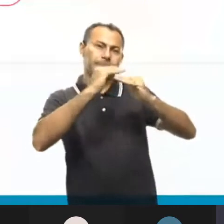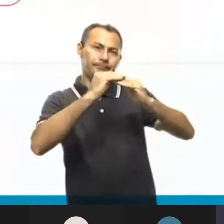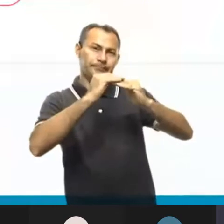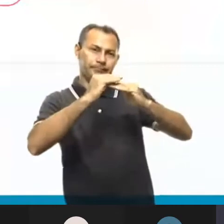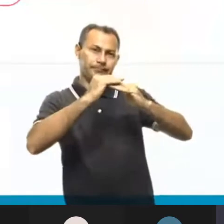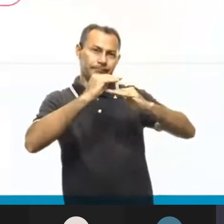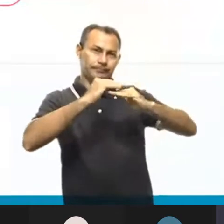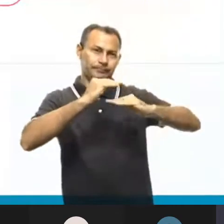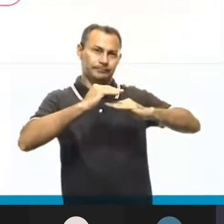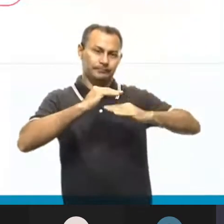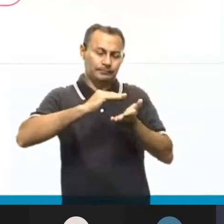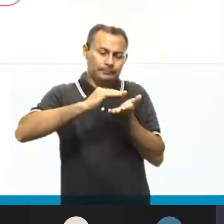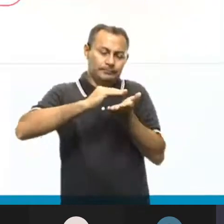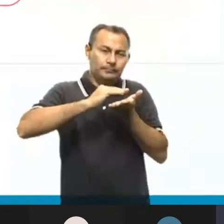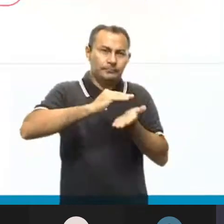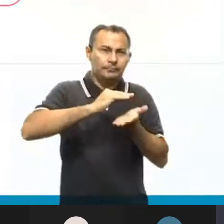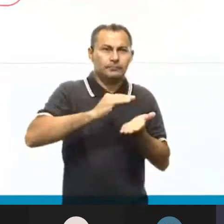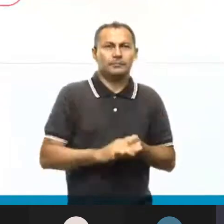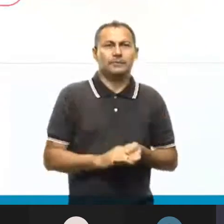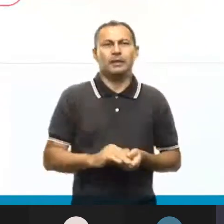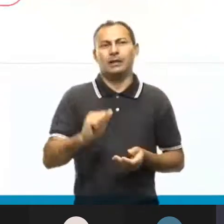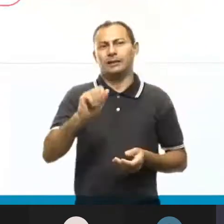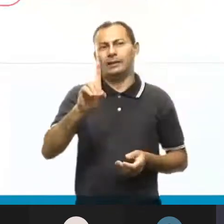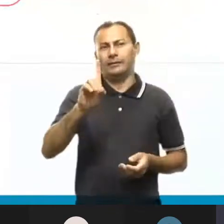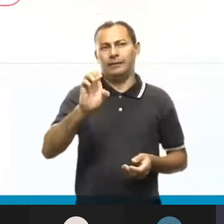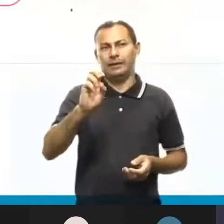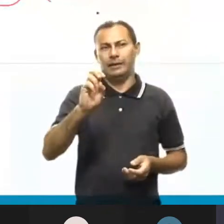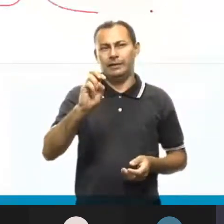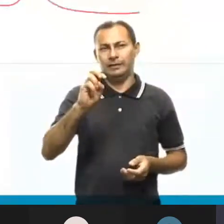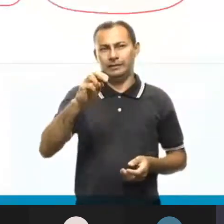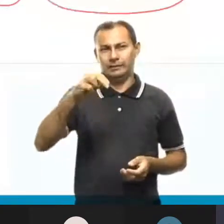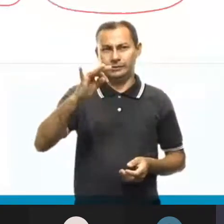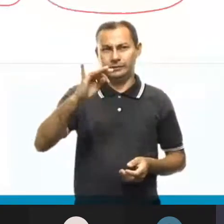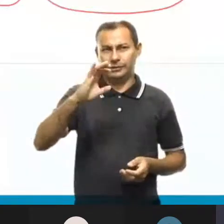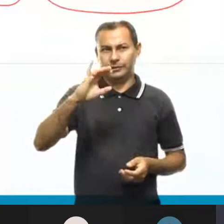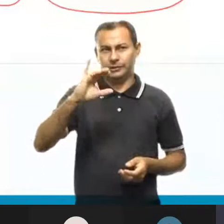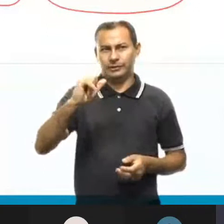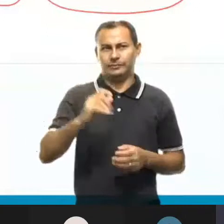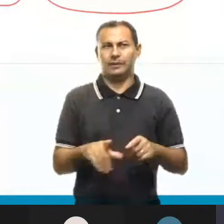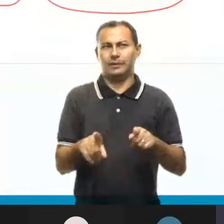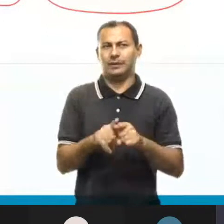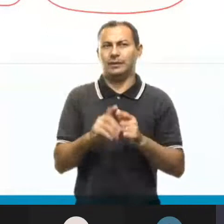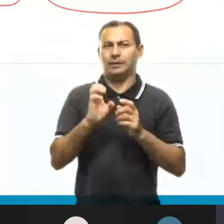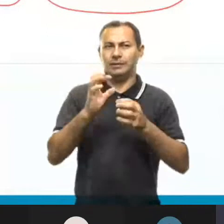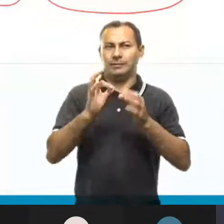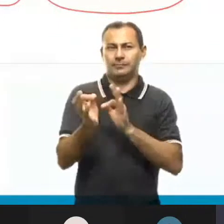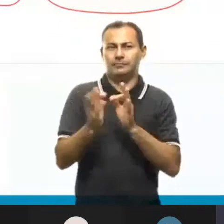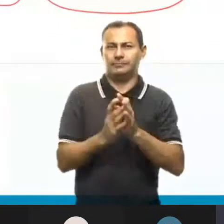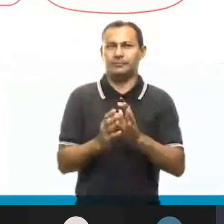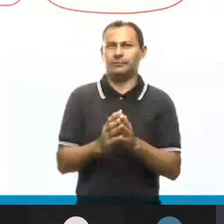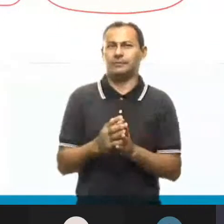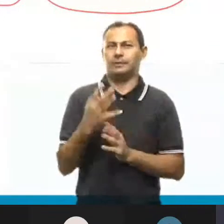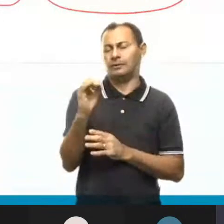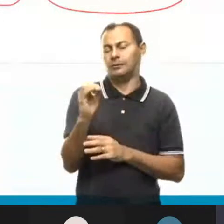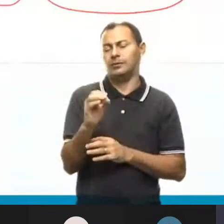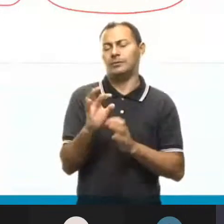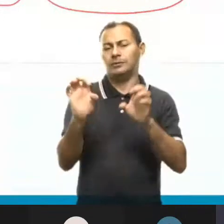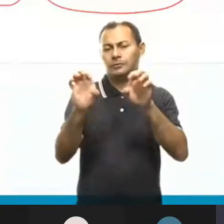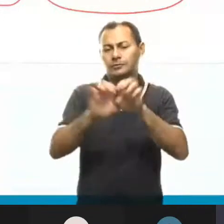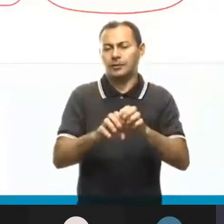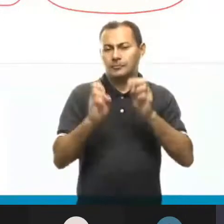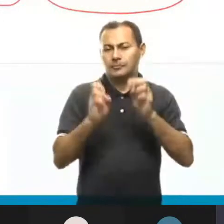observar esse epitélio que nós chamamos de epitélio respiratório e a presença da lâmina própria. Então, essas são as estruturas